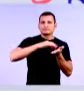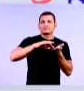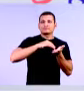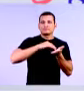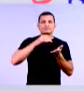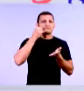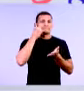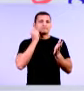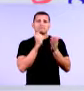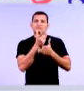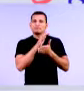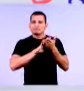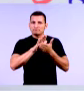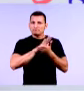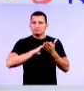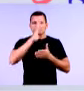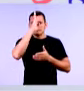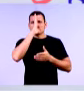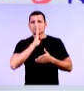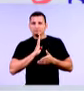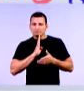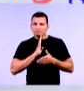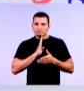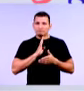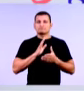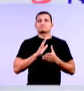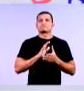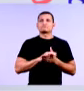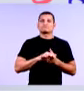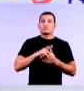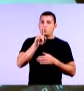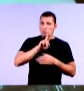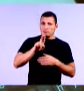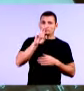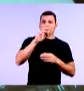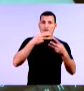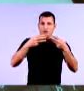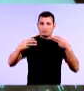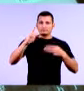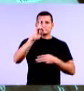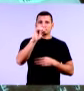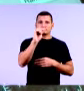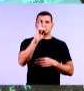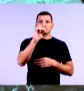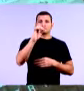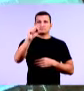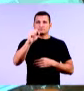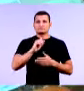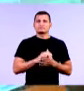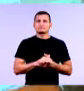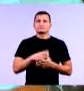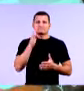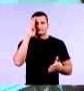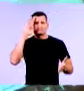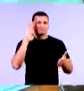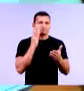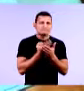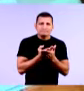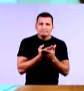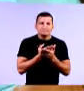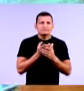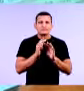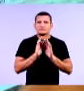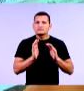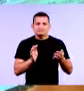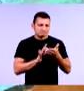sem pagar por SMS, utilizando a rede de dados. E nem dá para acreditar que um simples aparelho desses, um smartphone,